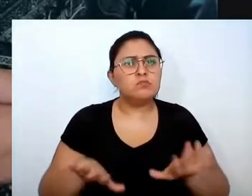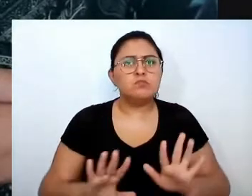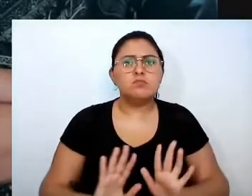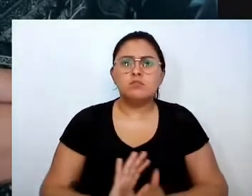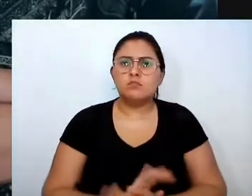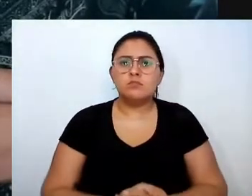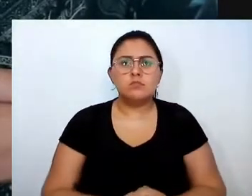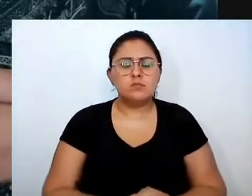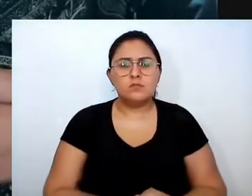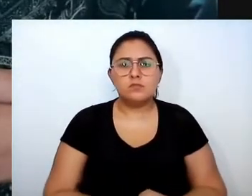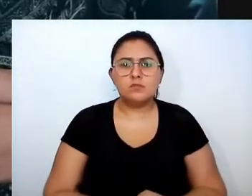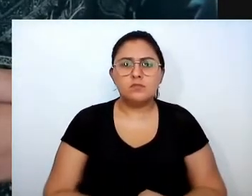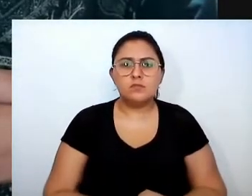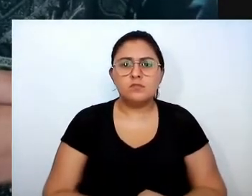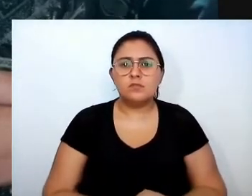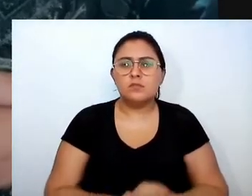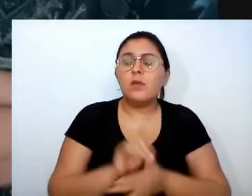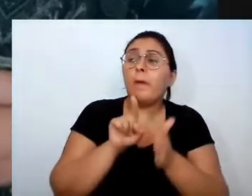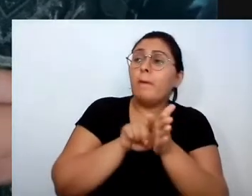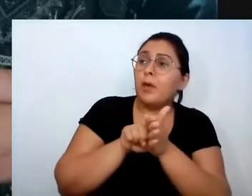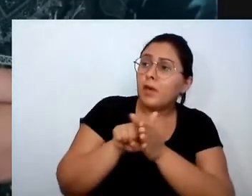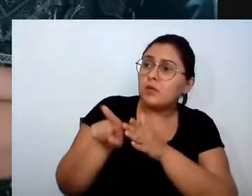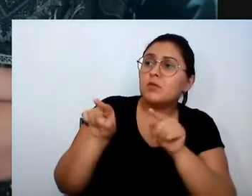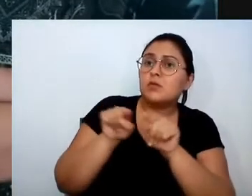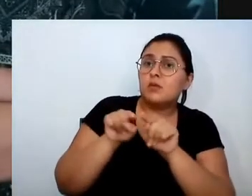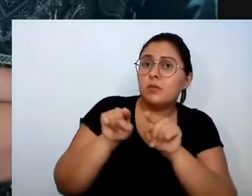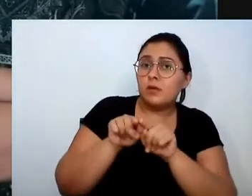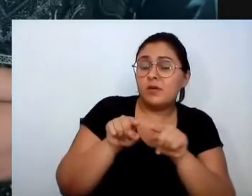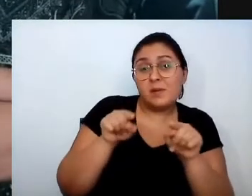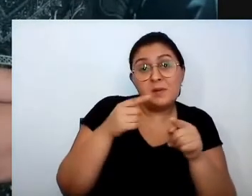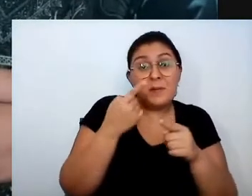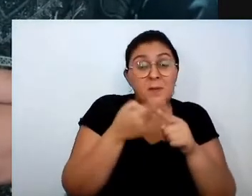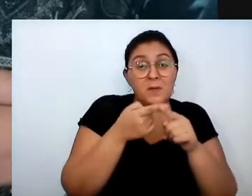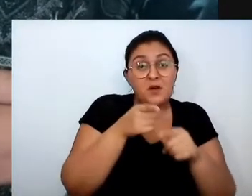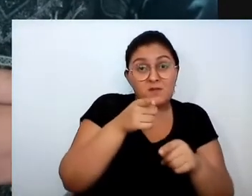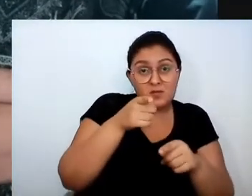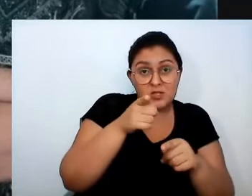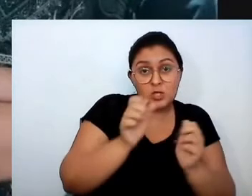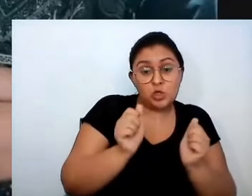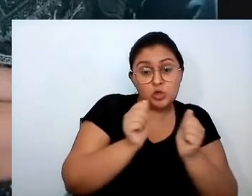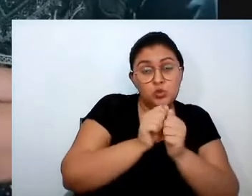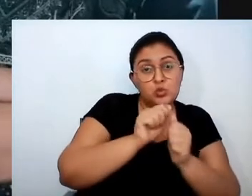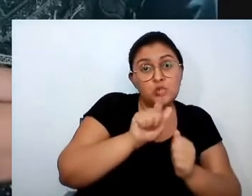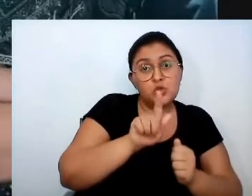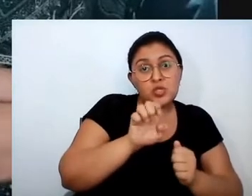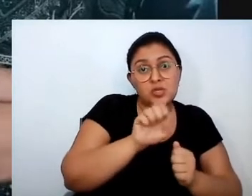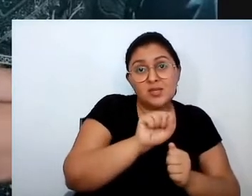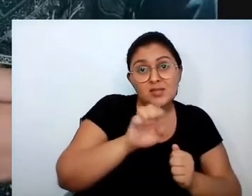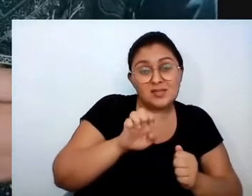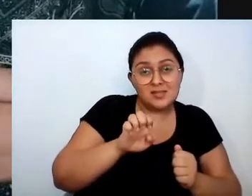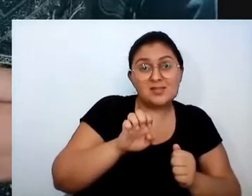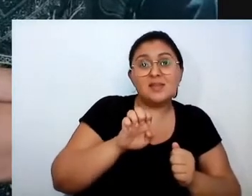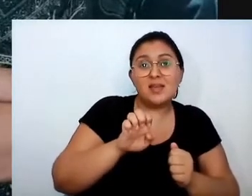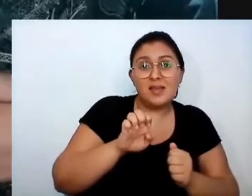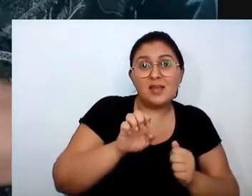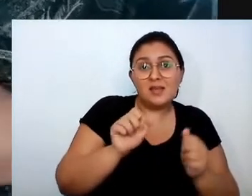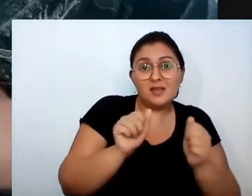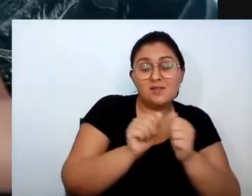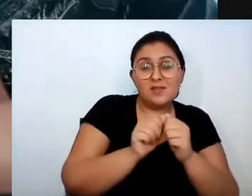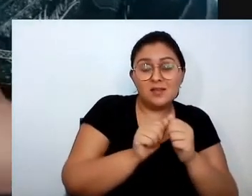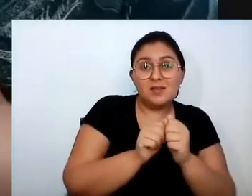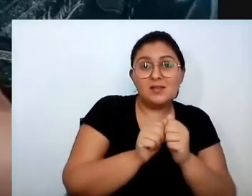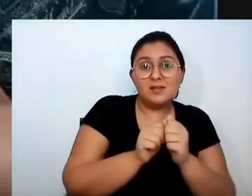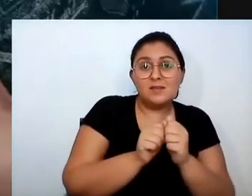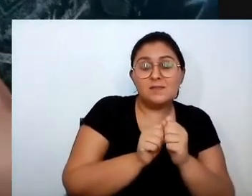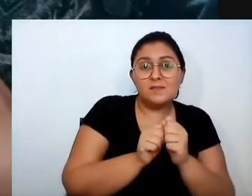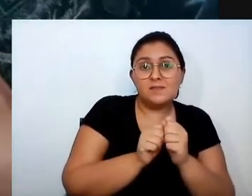E aí, Jessé, né, ele acompanhou também, estiveram juntos num, acredito que tenha sido um momento muito importante, né, que foi a